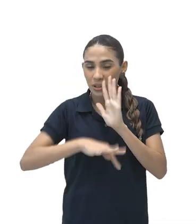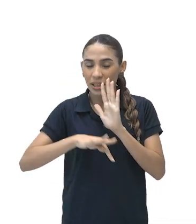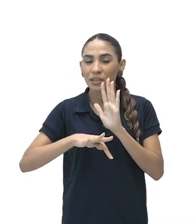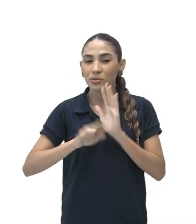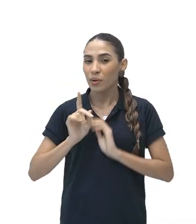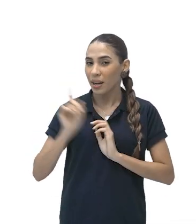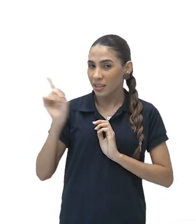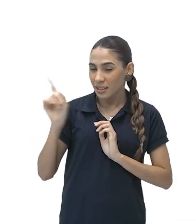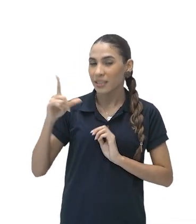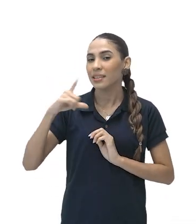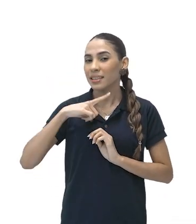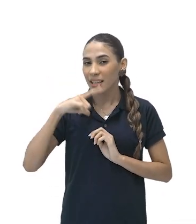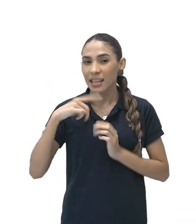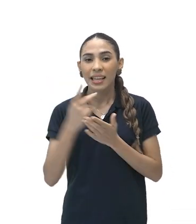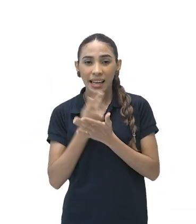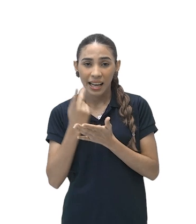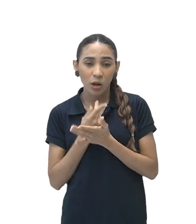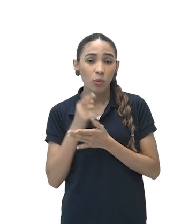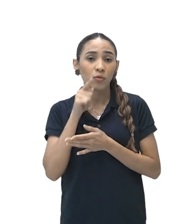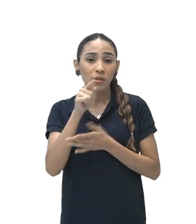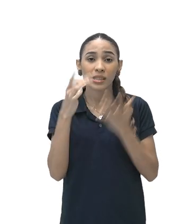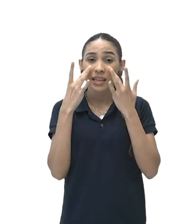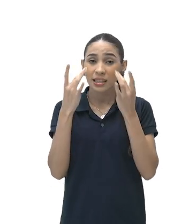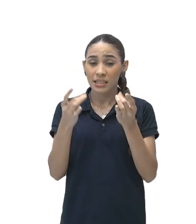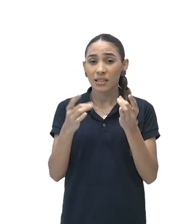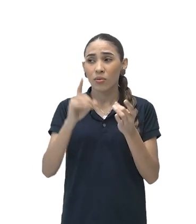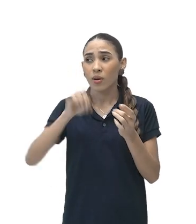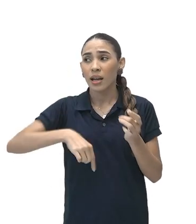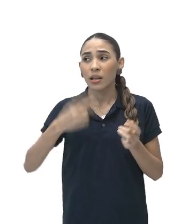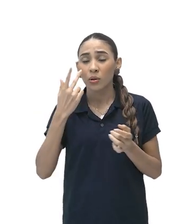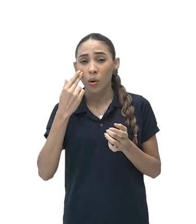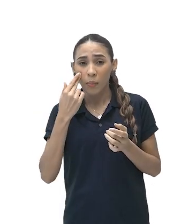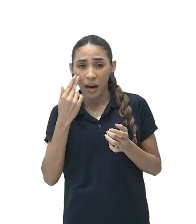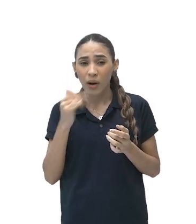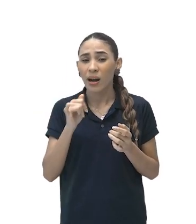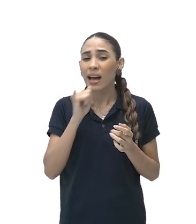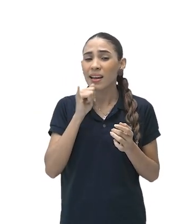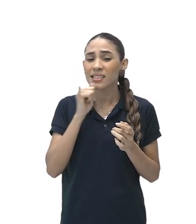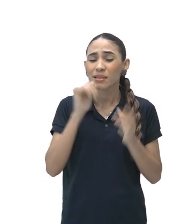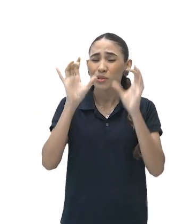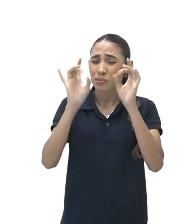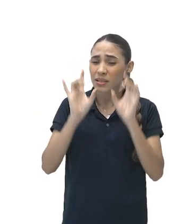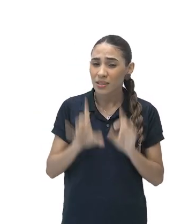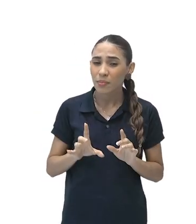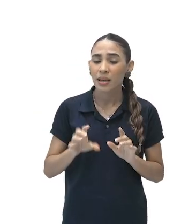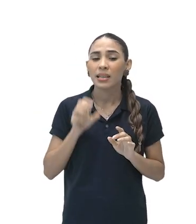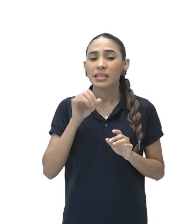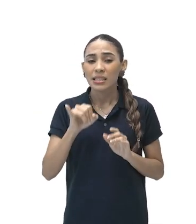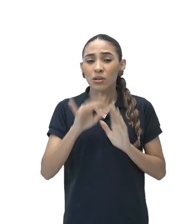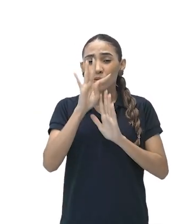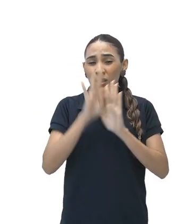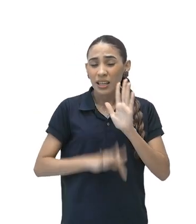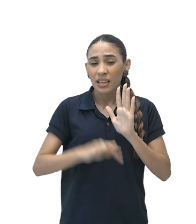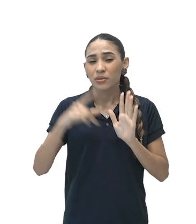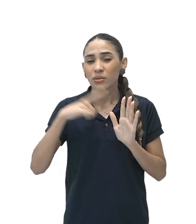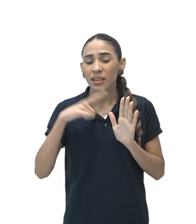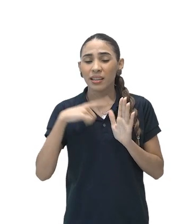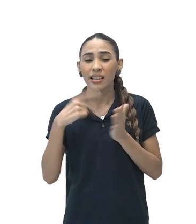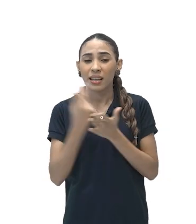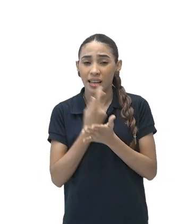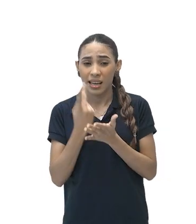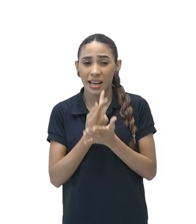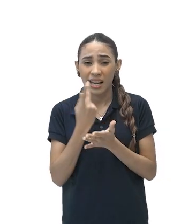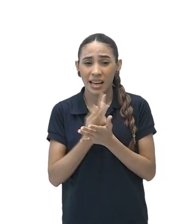de exemplo para que vocês fiquem atentos. É muito comum, especialmente quando o texto está cheio de